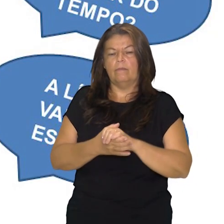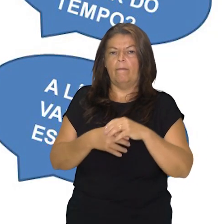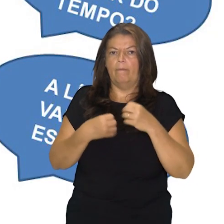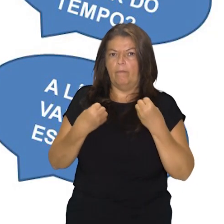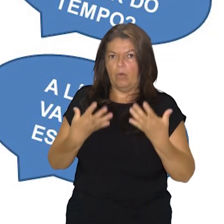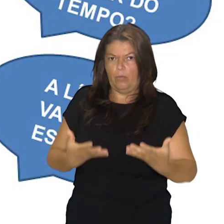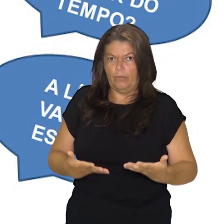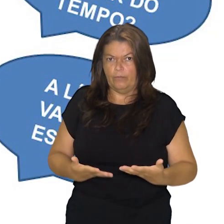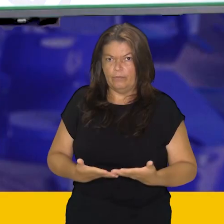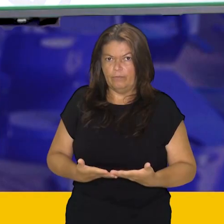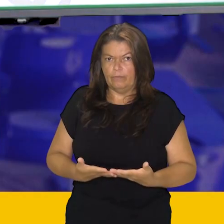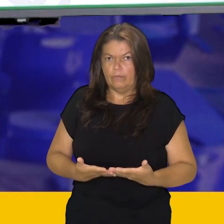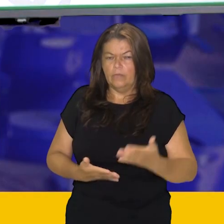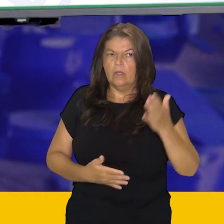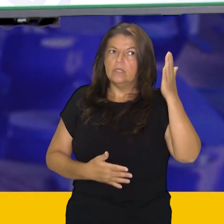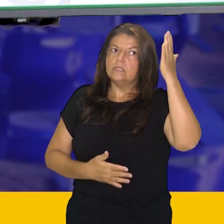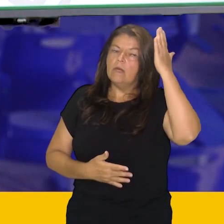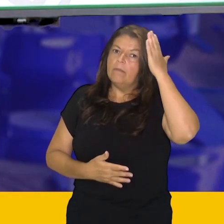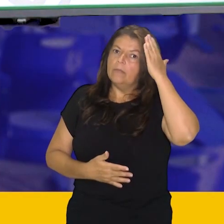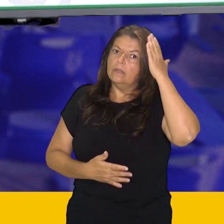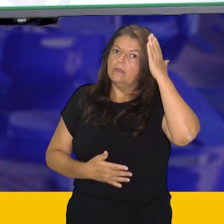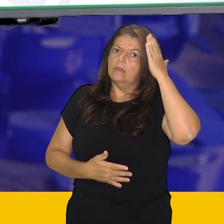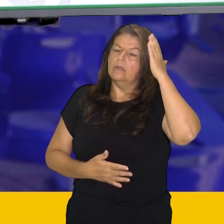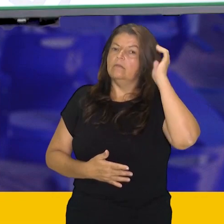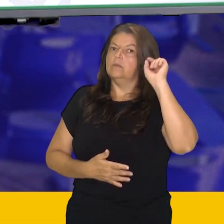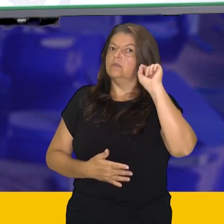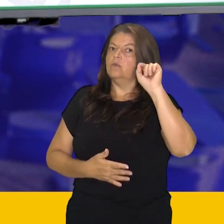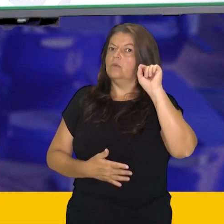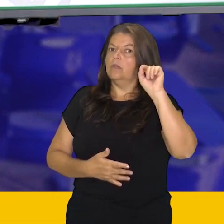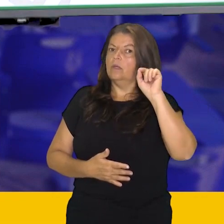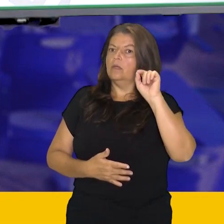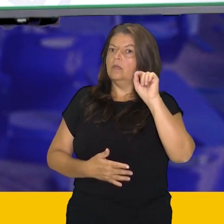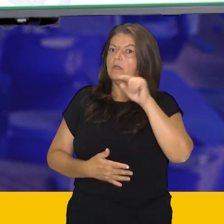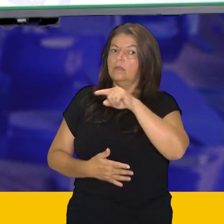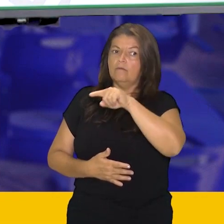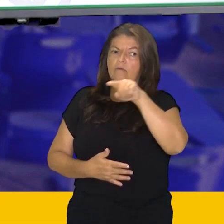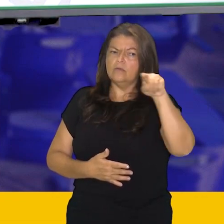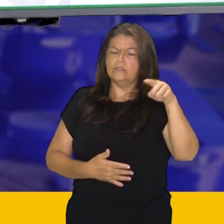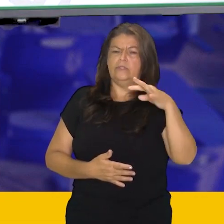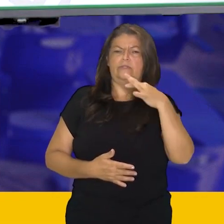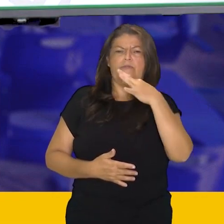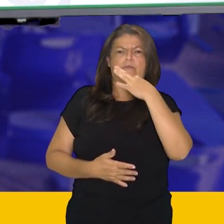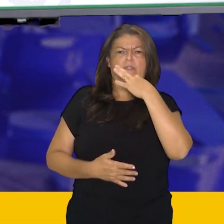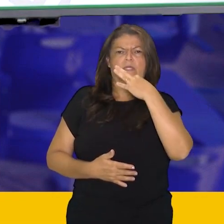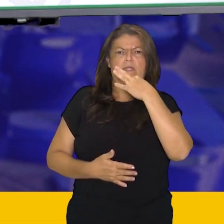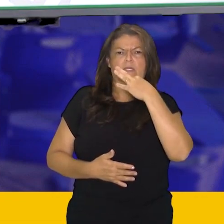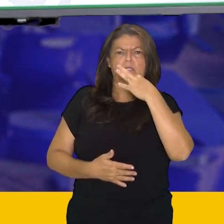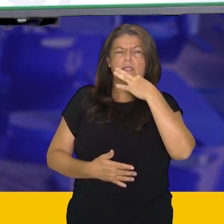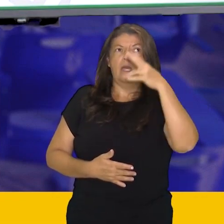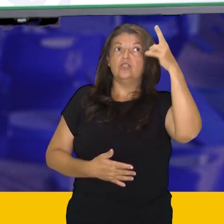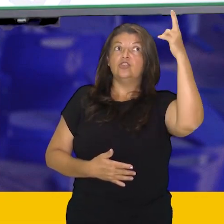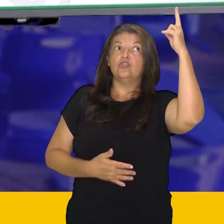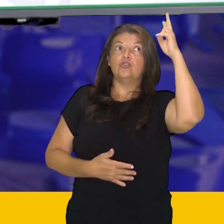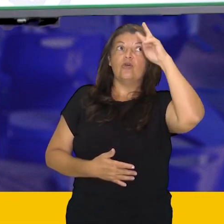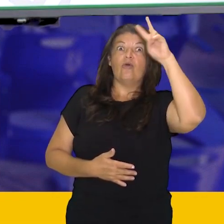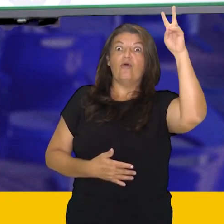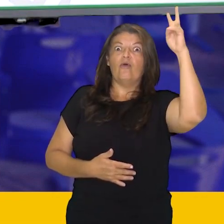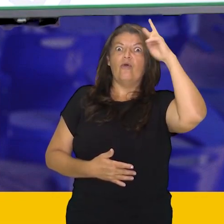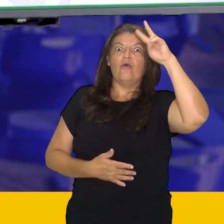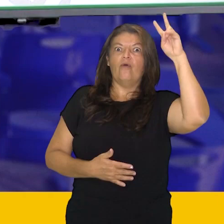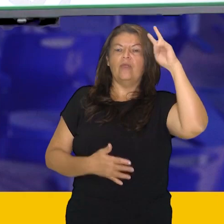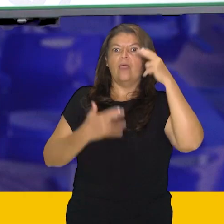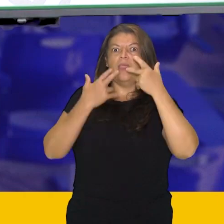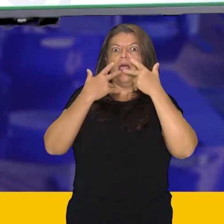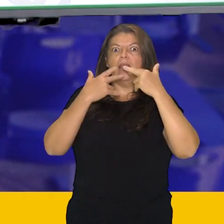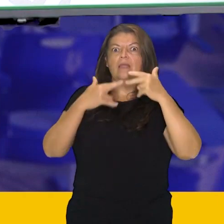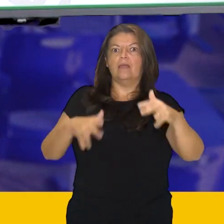Bom, gente, nós sabemos, e vocês com certeza conhecem, que a história da língua portuguesa começou há